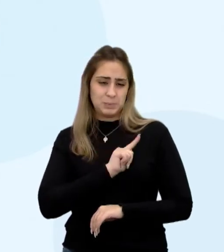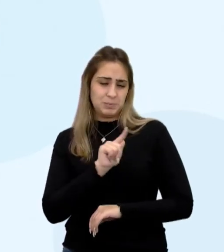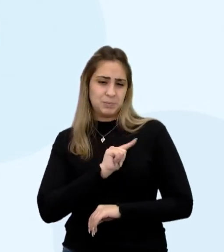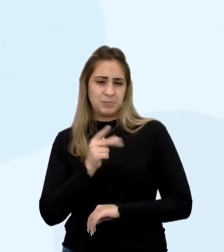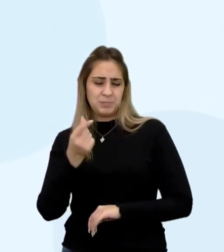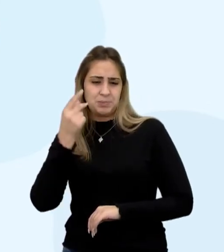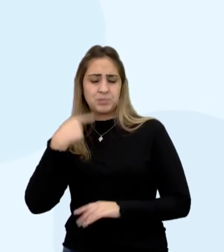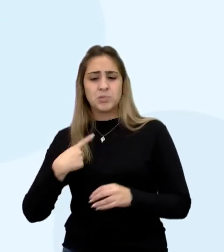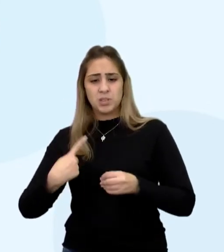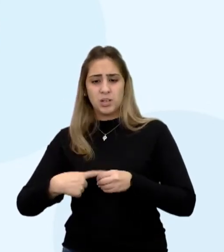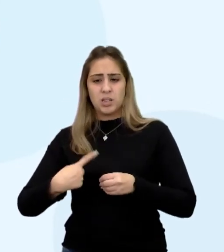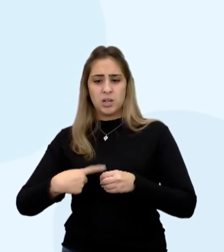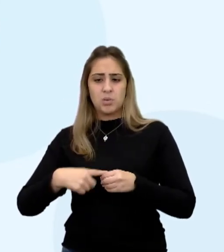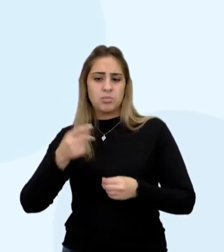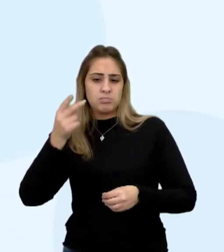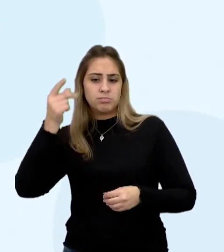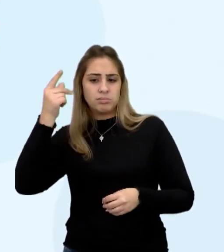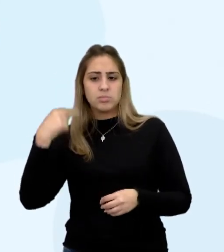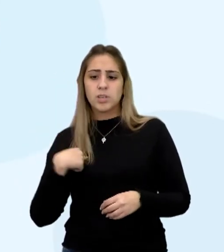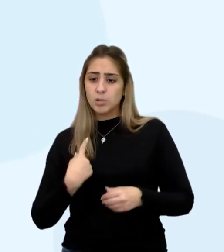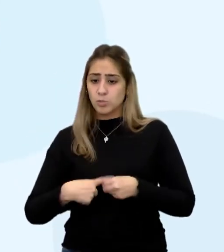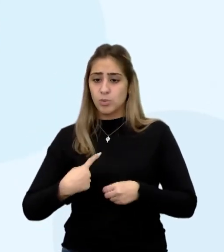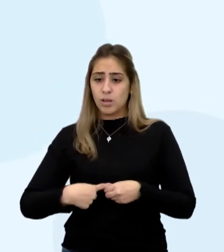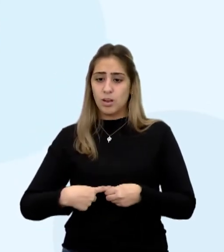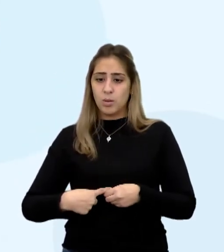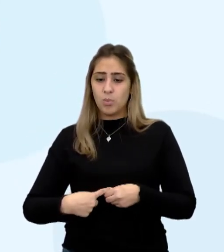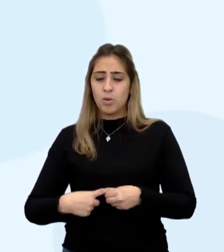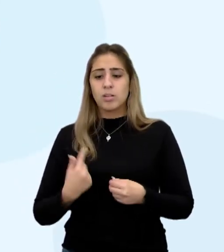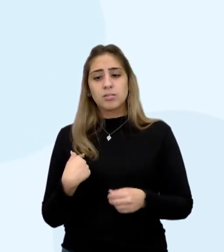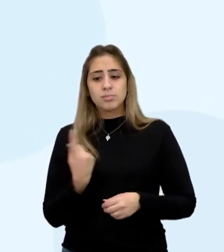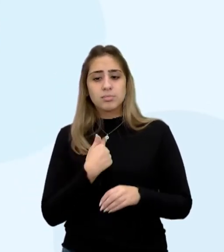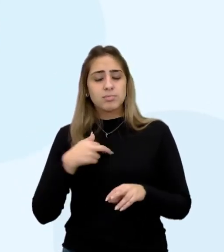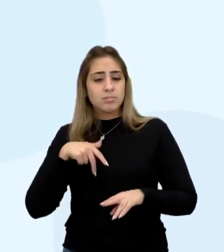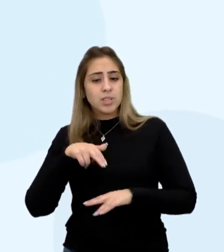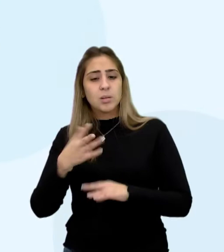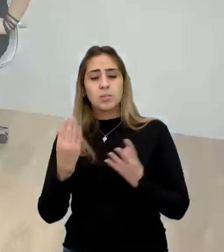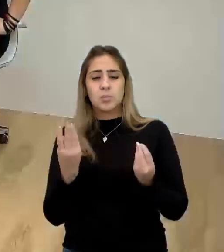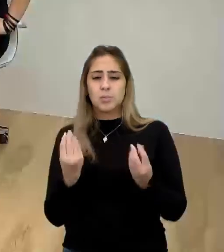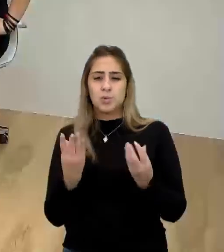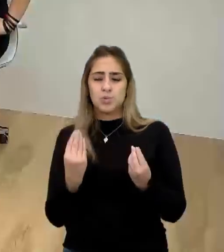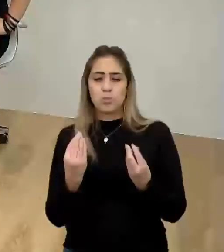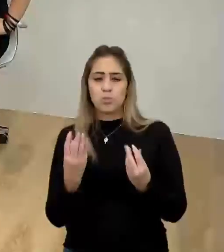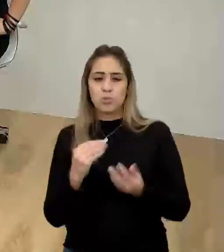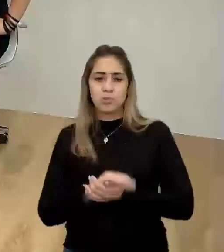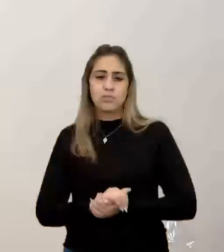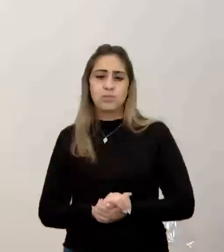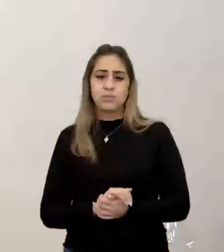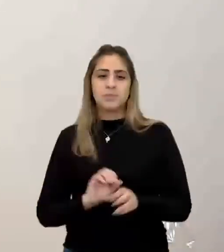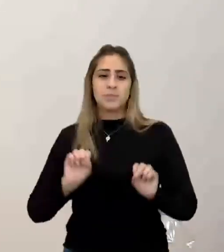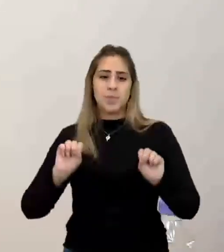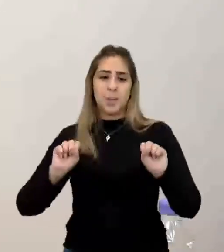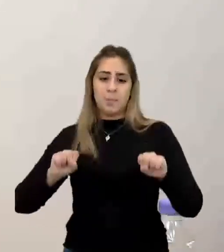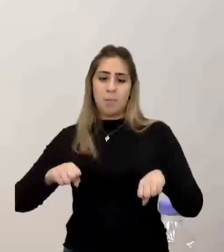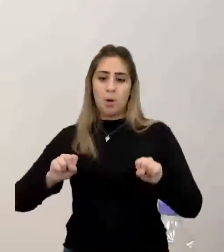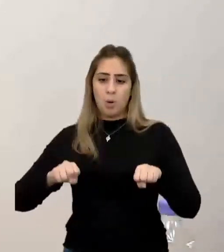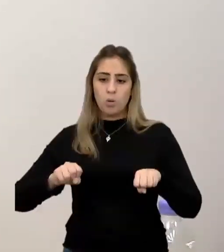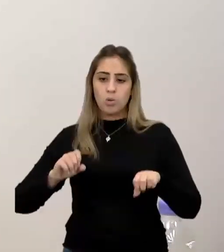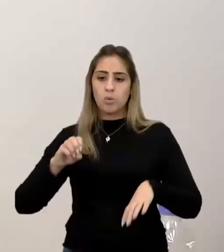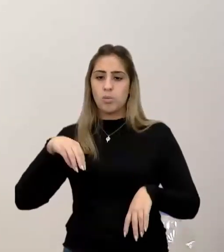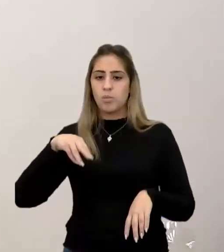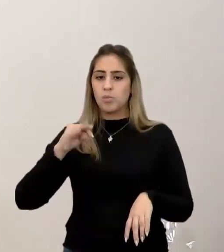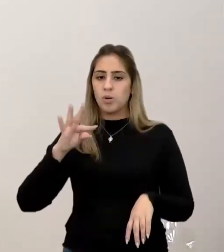ainda, muito no interior, né? Eu já falei para vocês que eu sou do interior. E eu andei muito, mas muito, de mototáxi, gente. Eu voltava